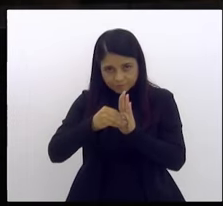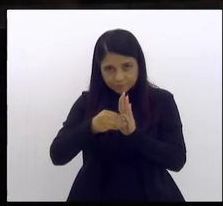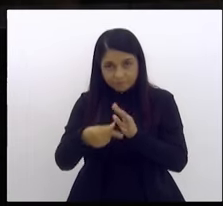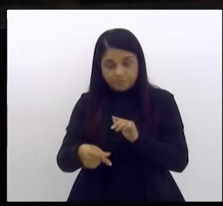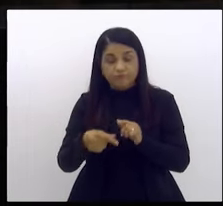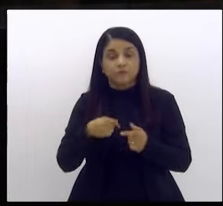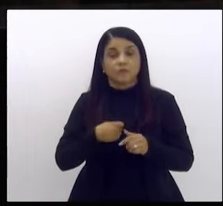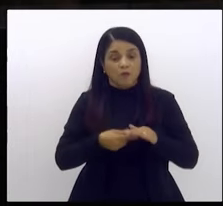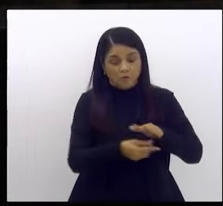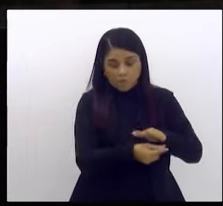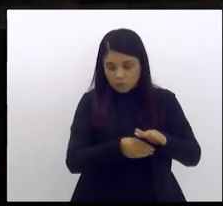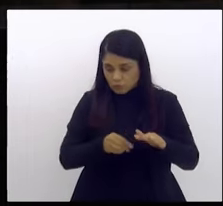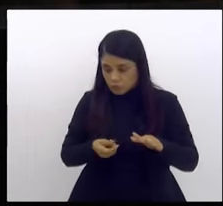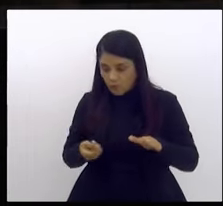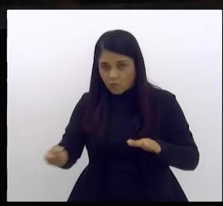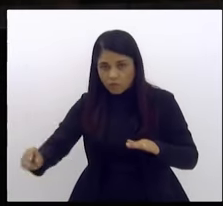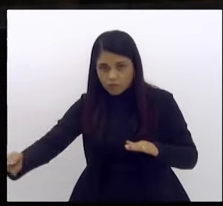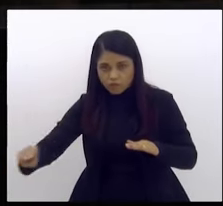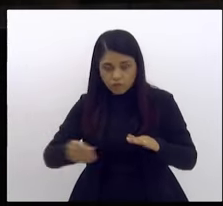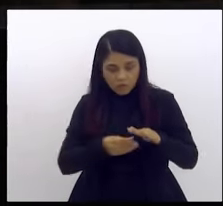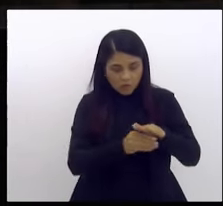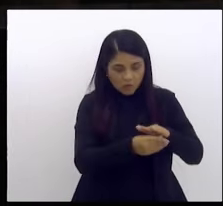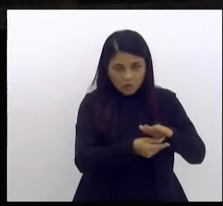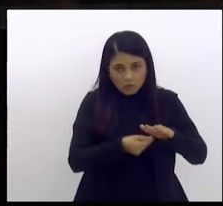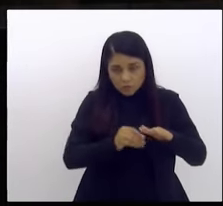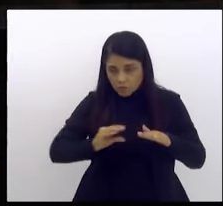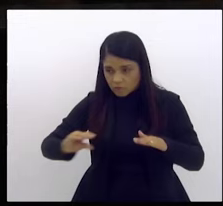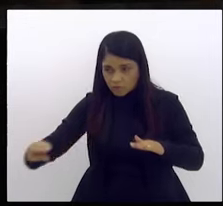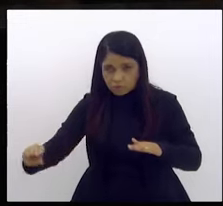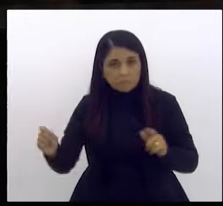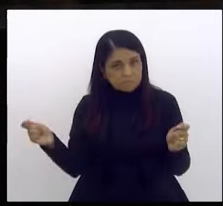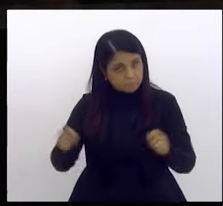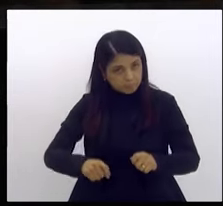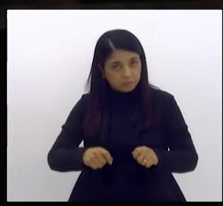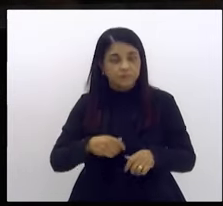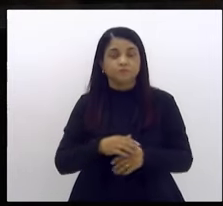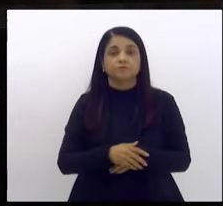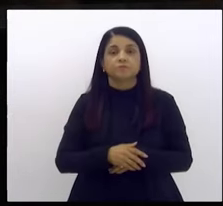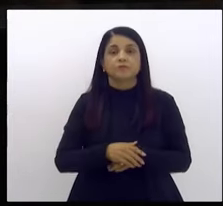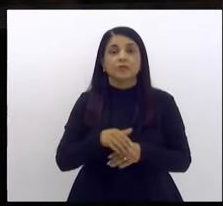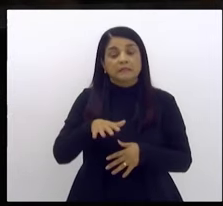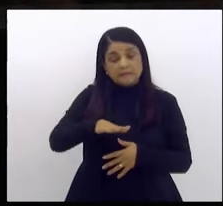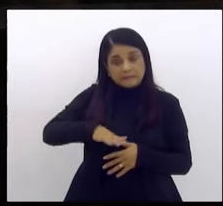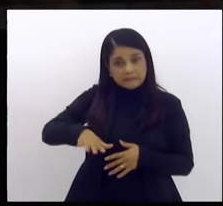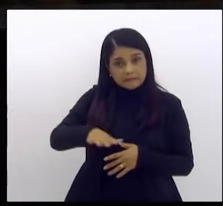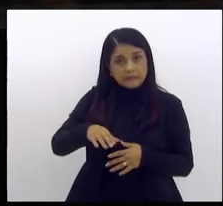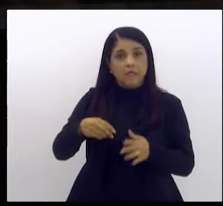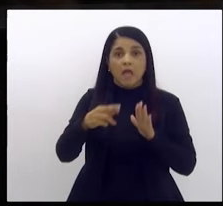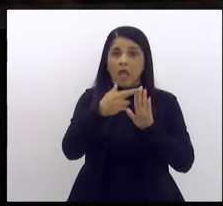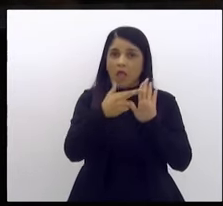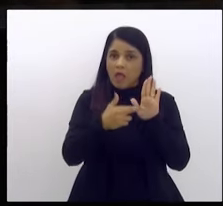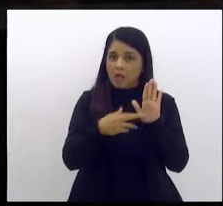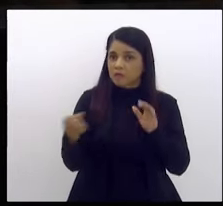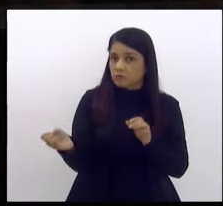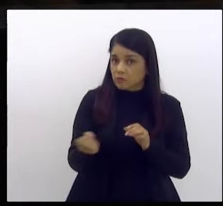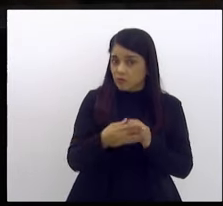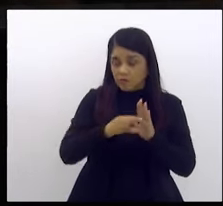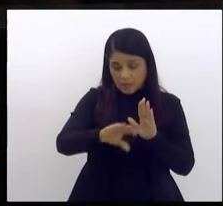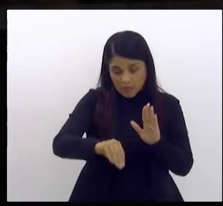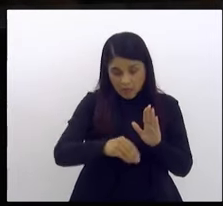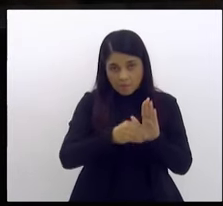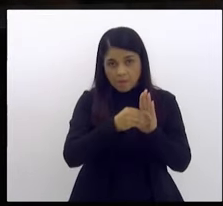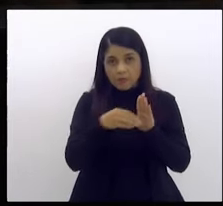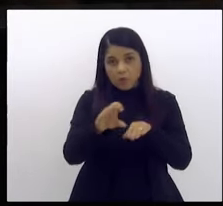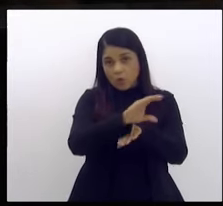a fundo, na restante das áreas, tem que haver novas regras. E essa emenda